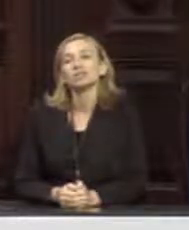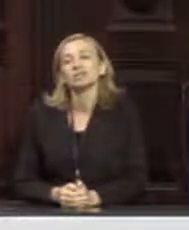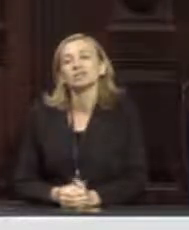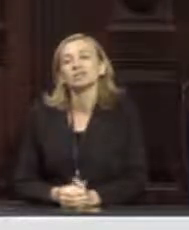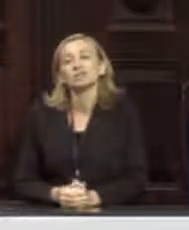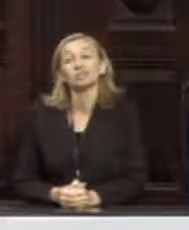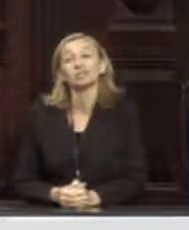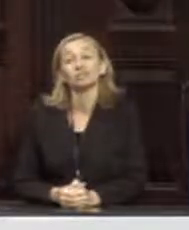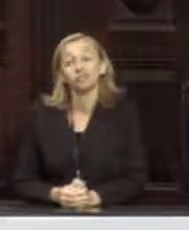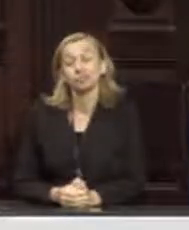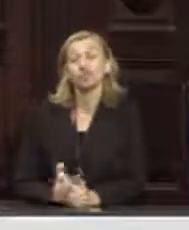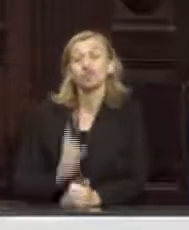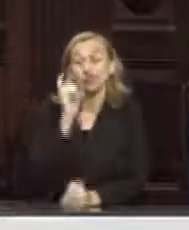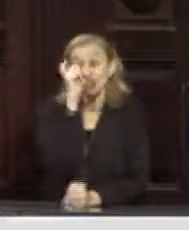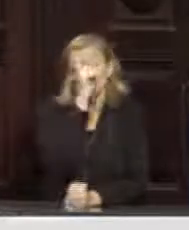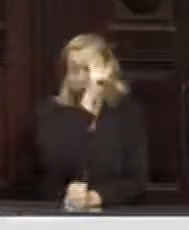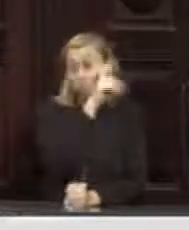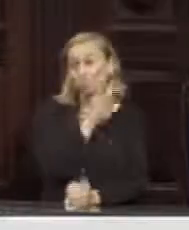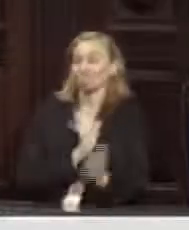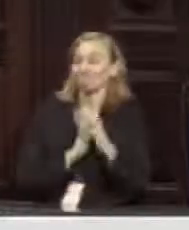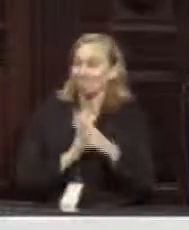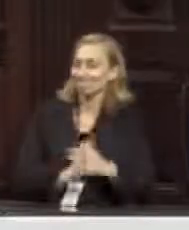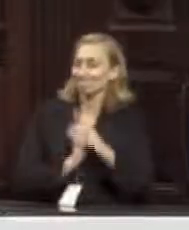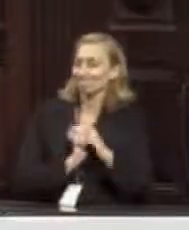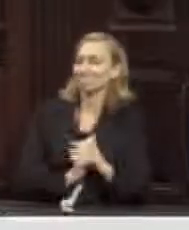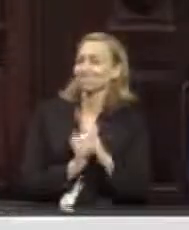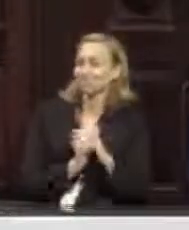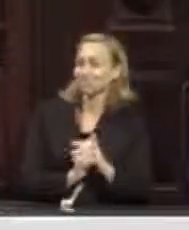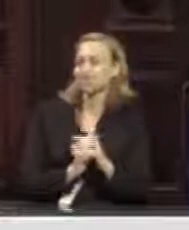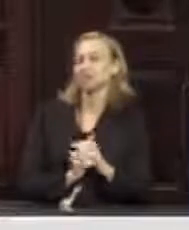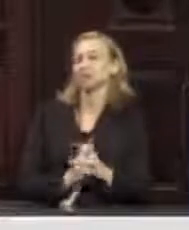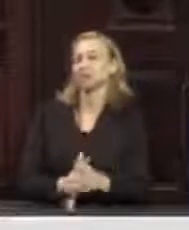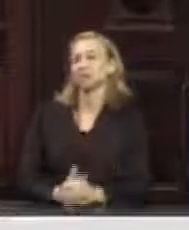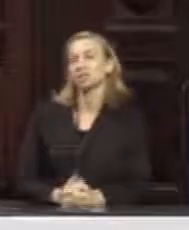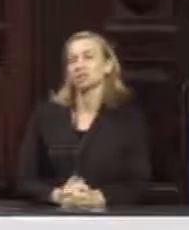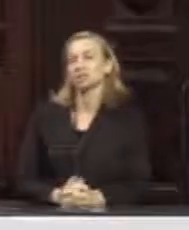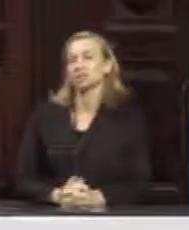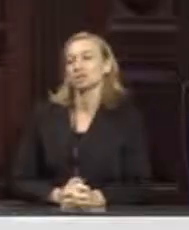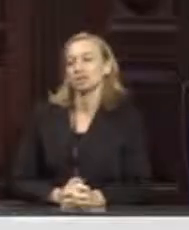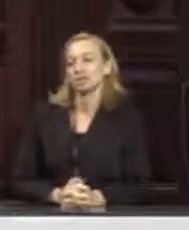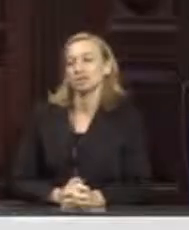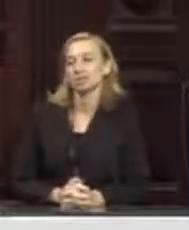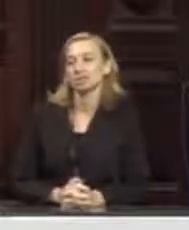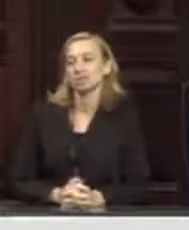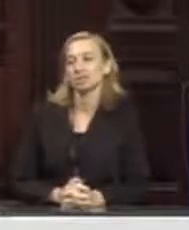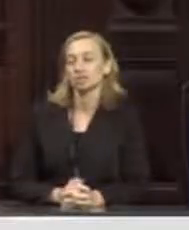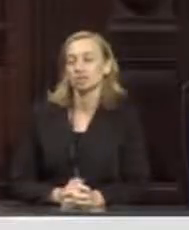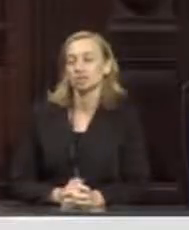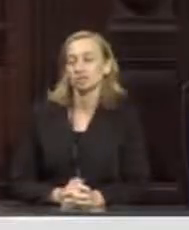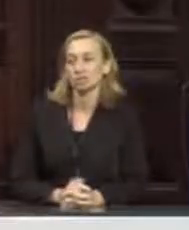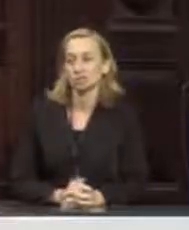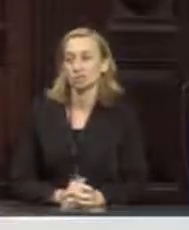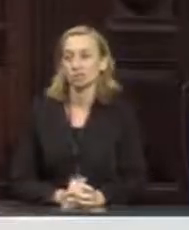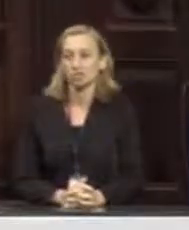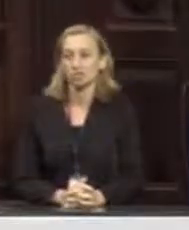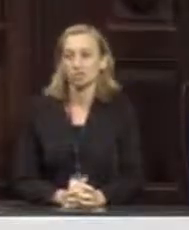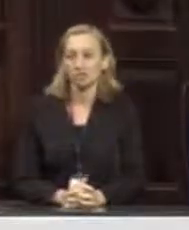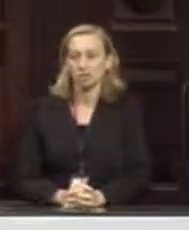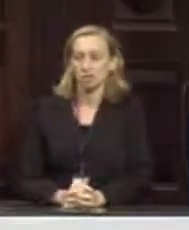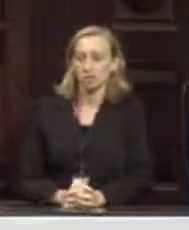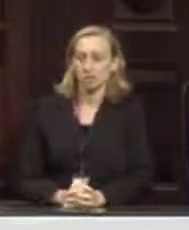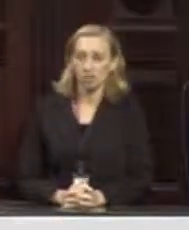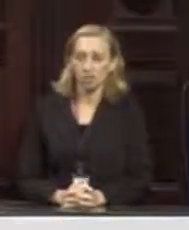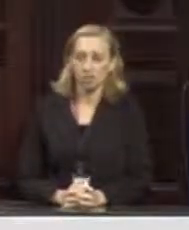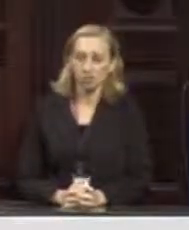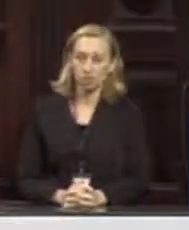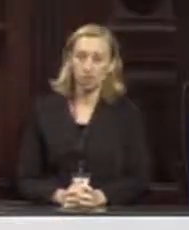É fogo, é muito complicado, é muito complicado. Então eu lamento profundamente